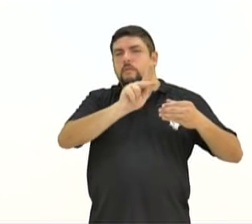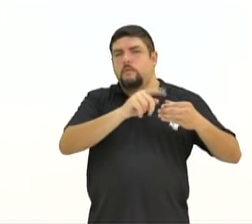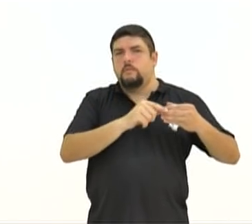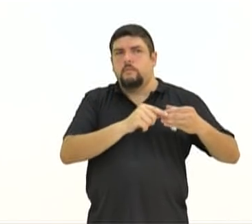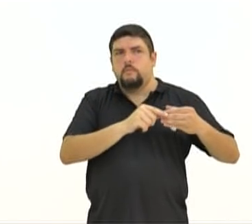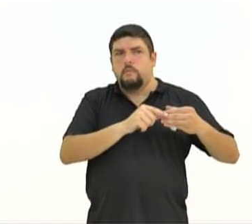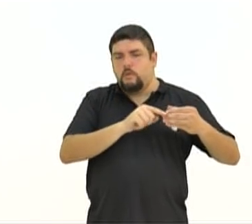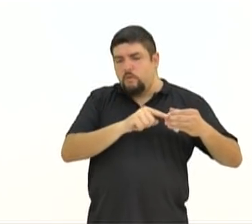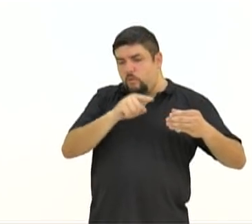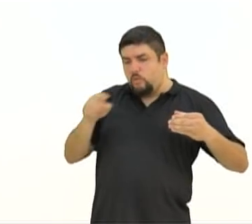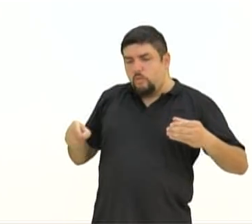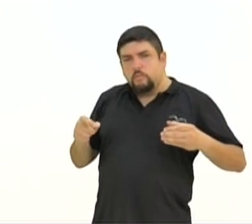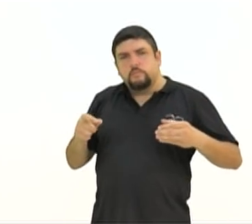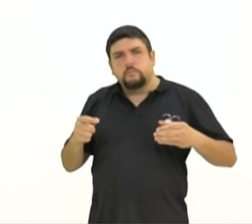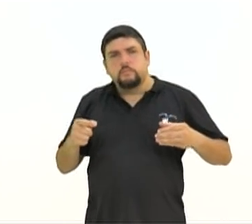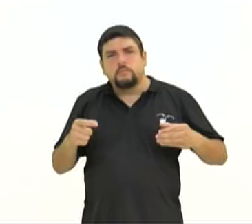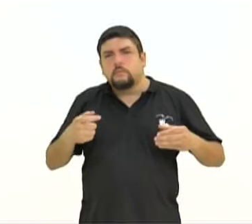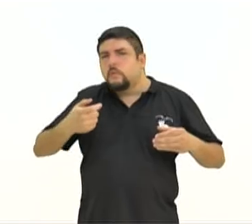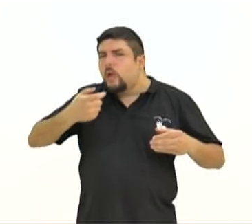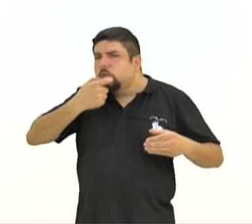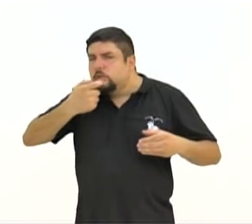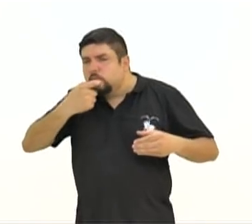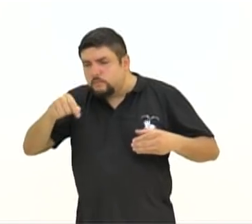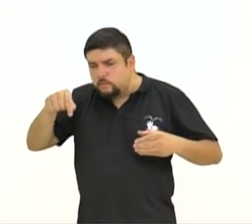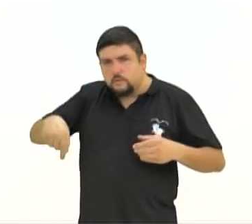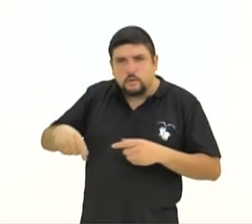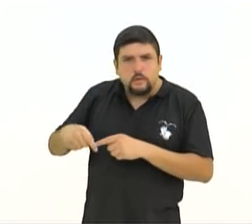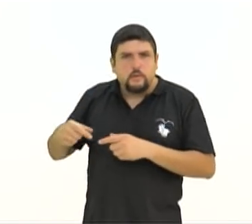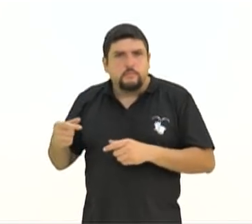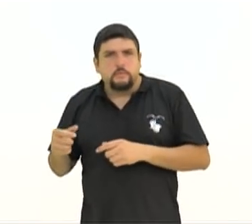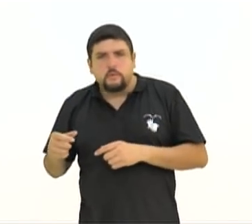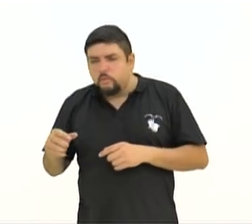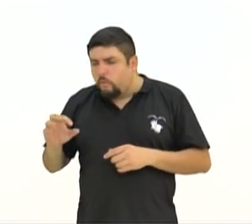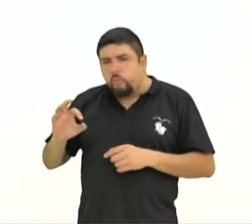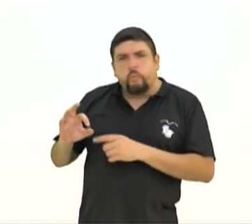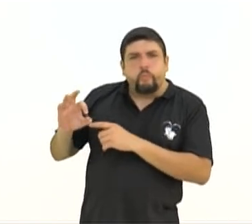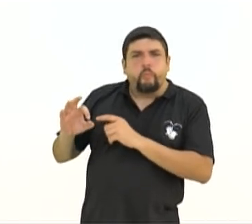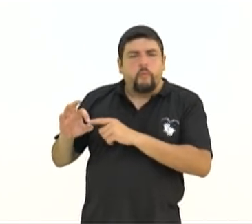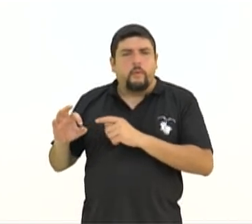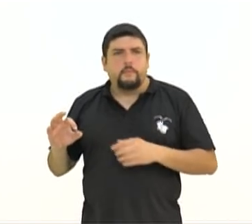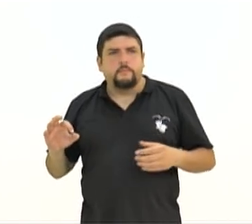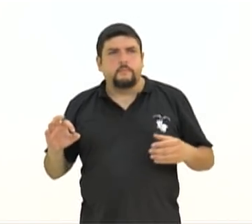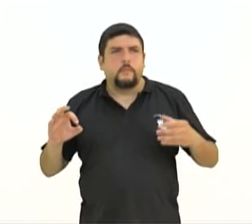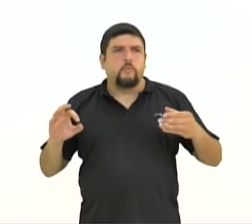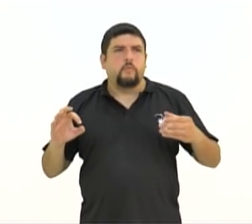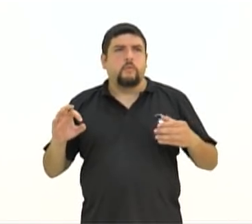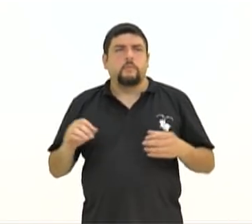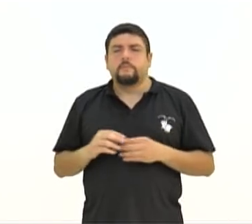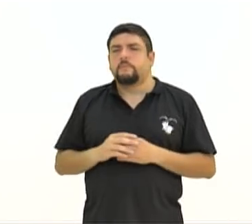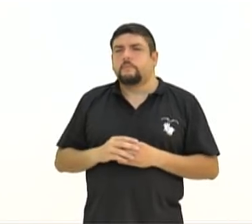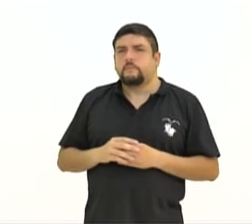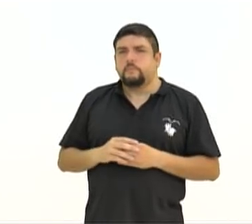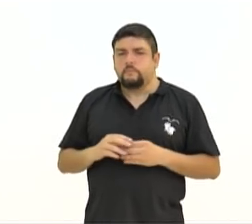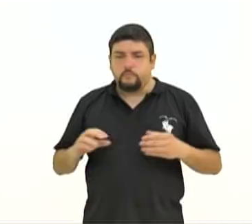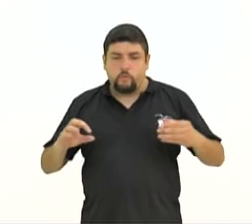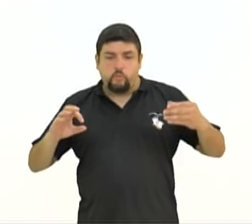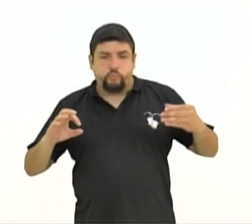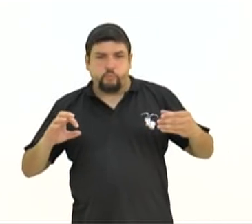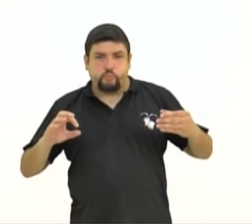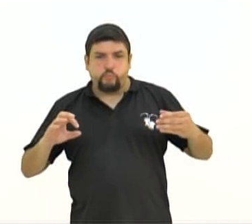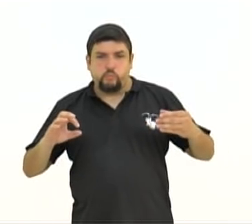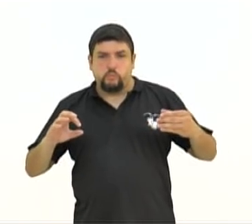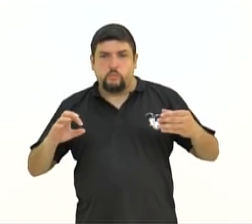um sucrilhos, né? Um achocolatado, né? Uma bolinha que relembra bastante a semelhança de um sucrilhos.